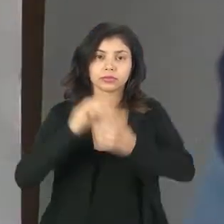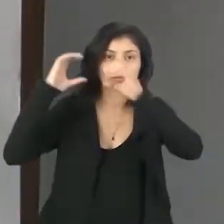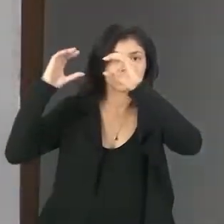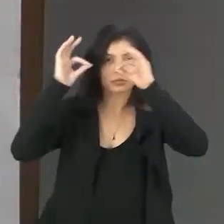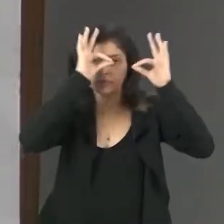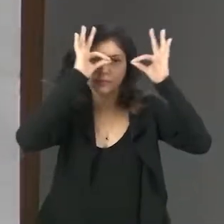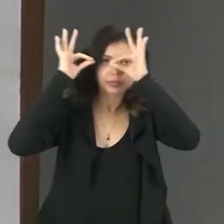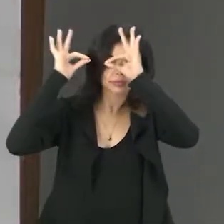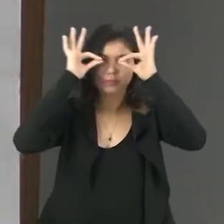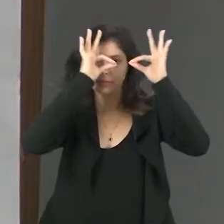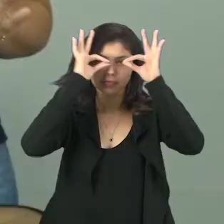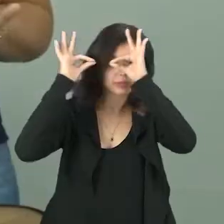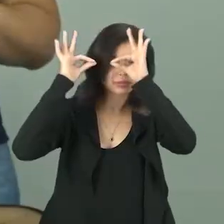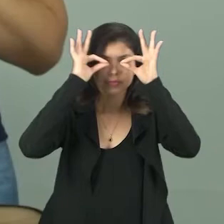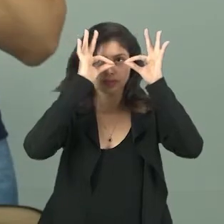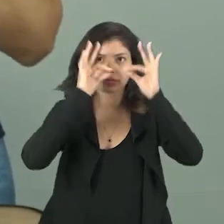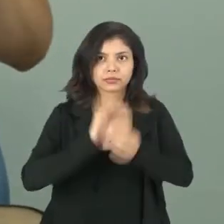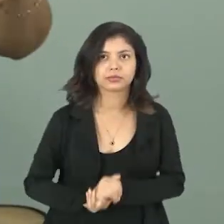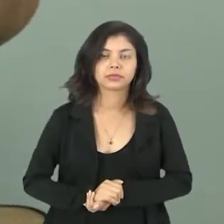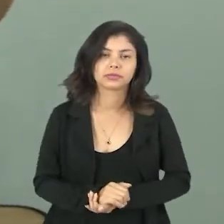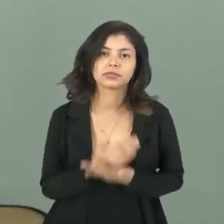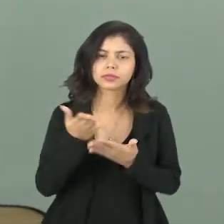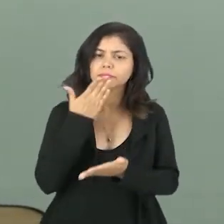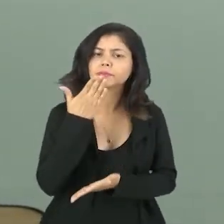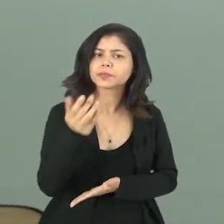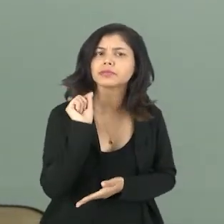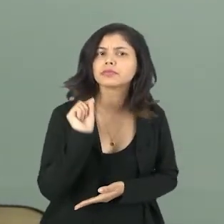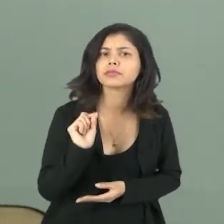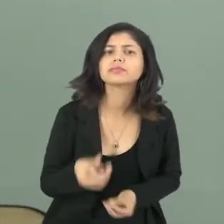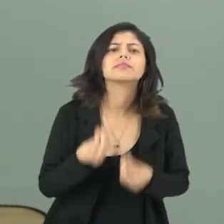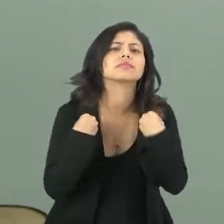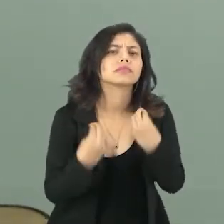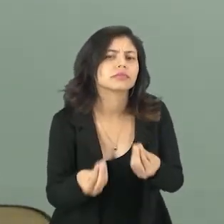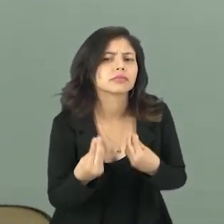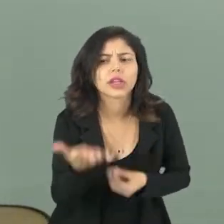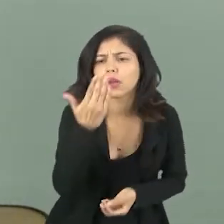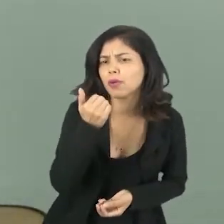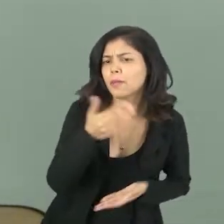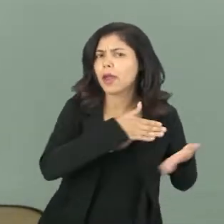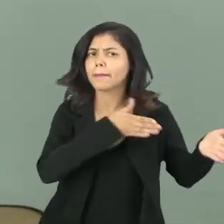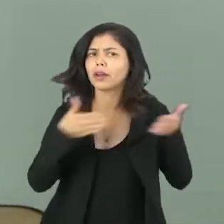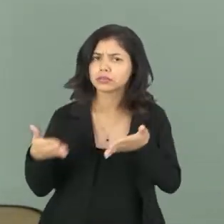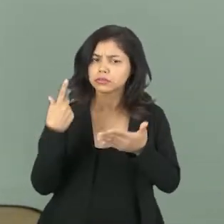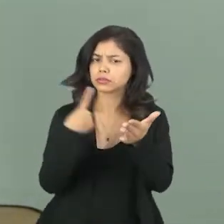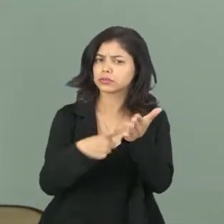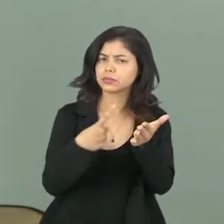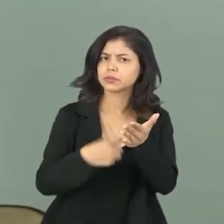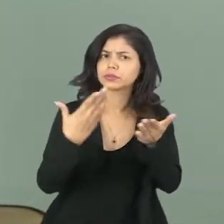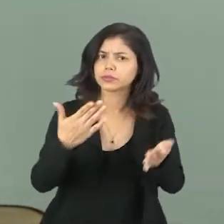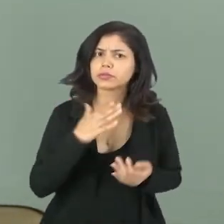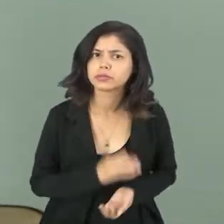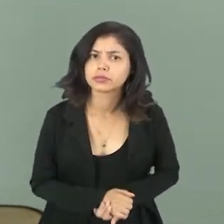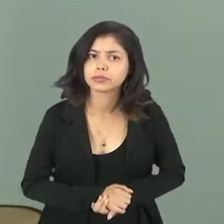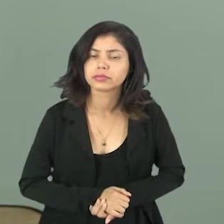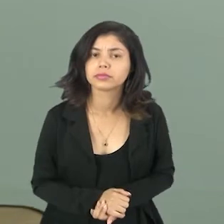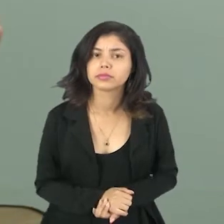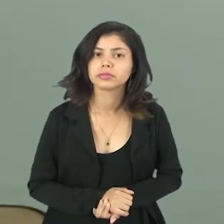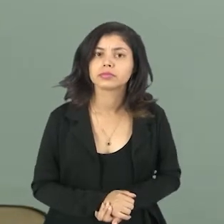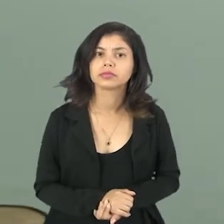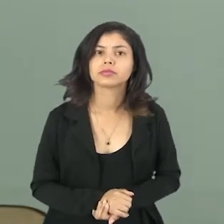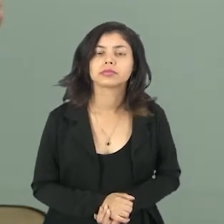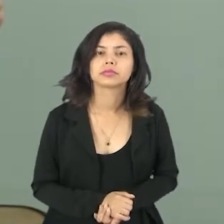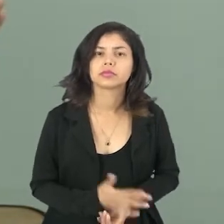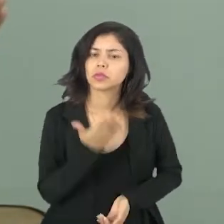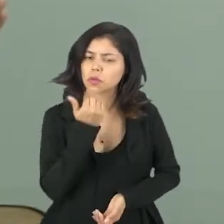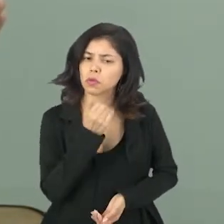da Coruja certo e ela tá pedindo para quem não comer a partir daquele tratado a partir daquele combinado